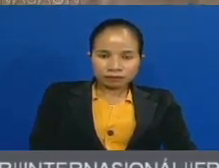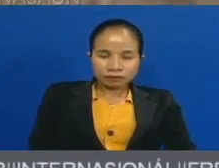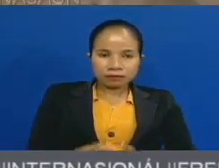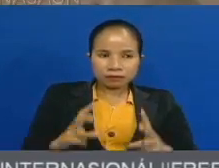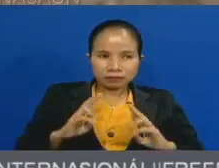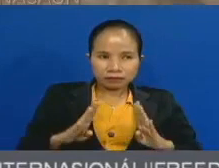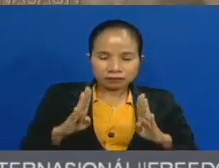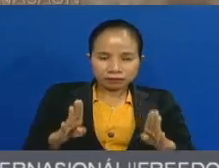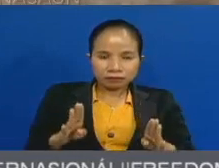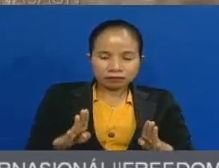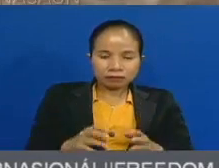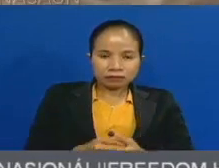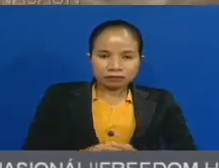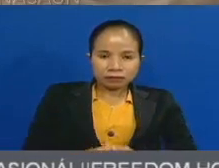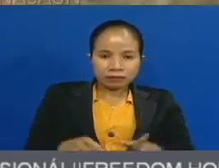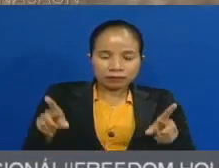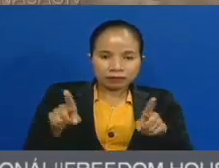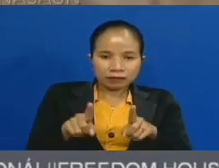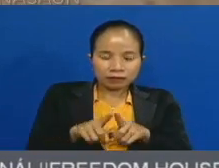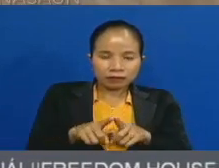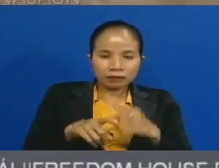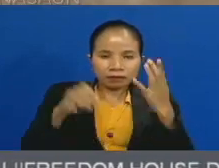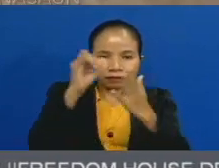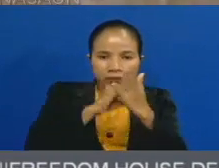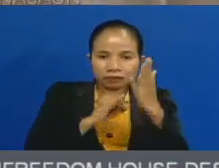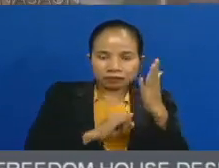Sandoz ne hanesa arkitektu ida.